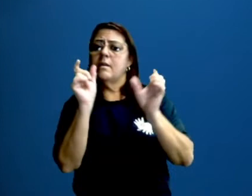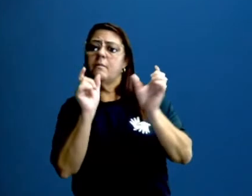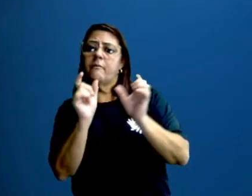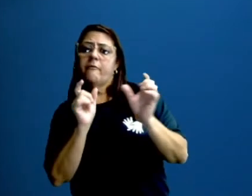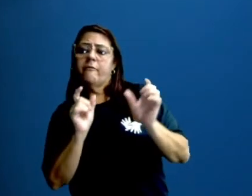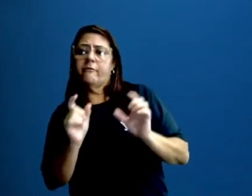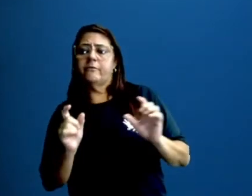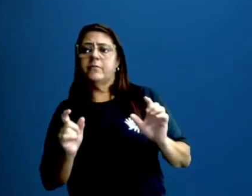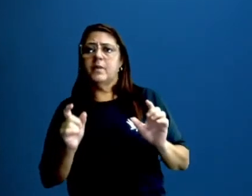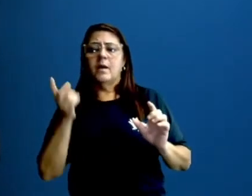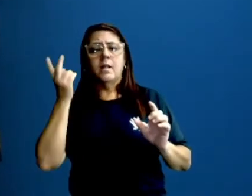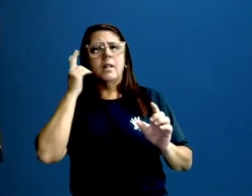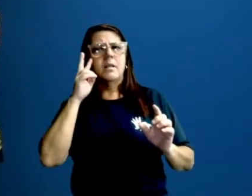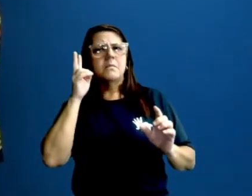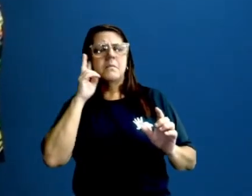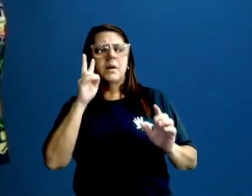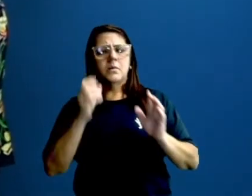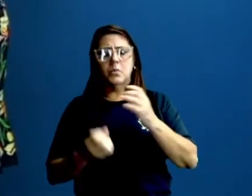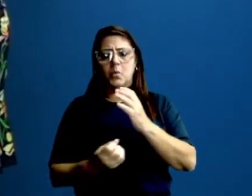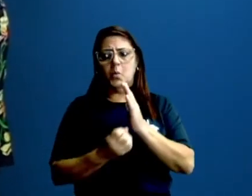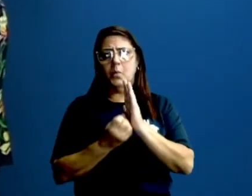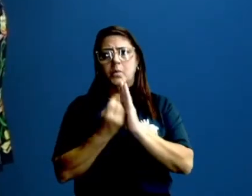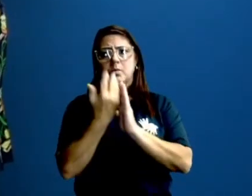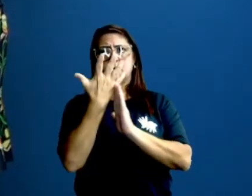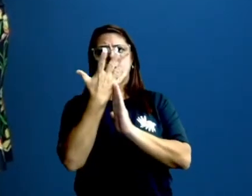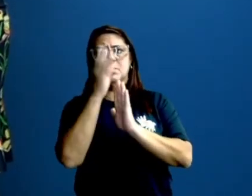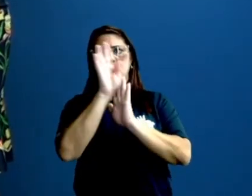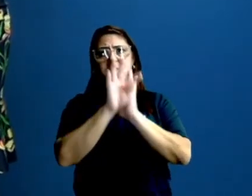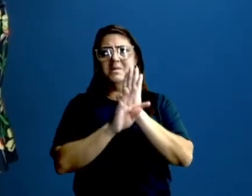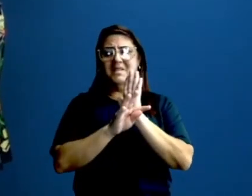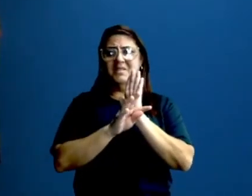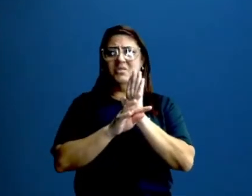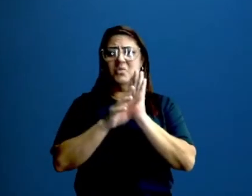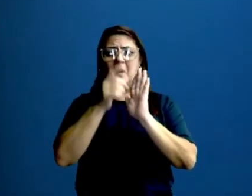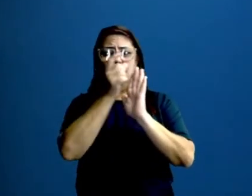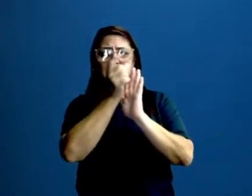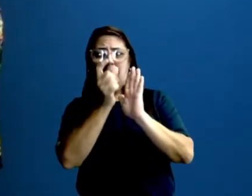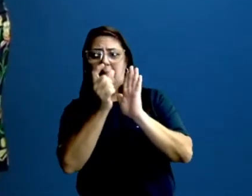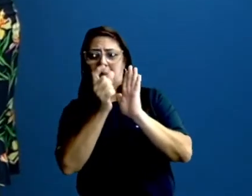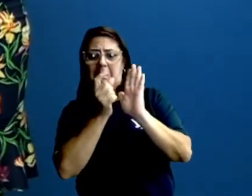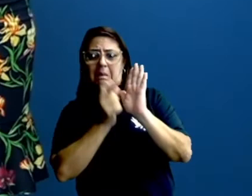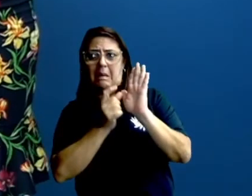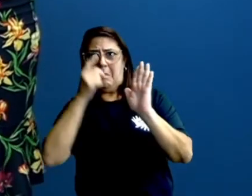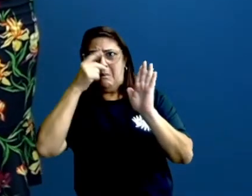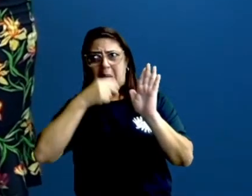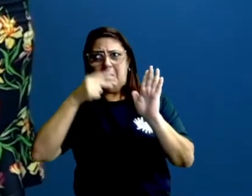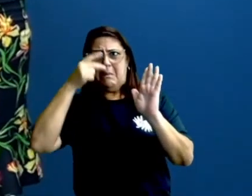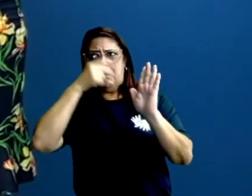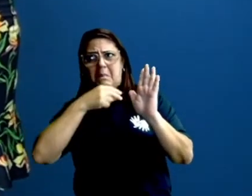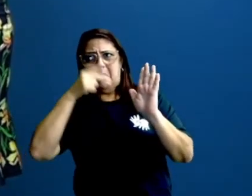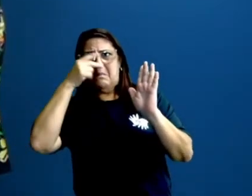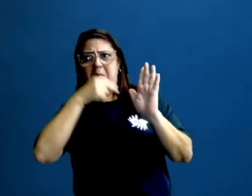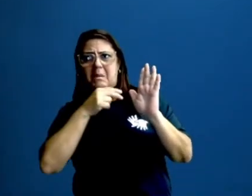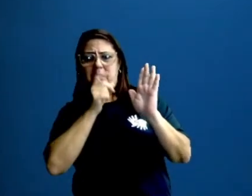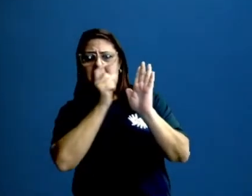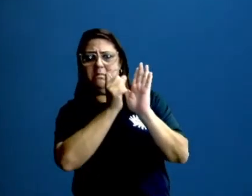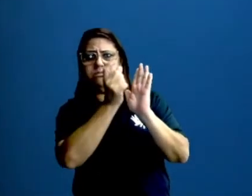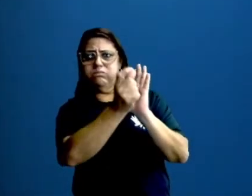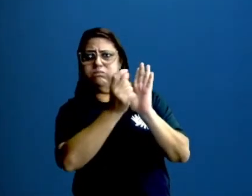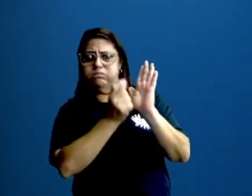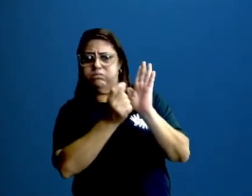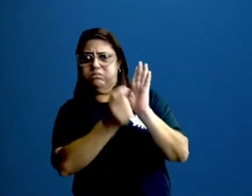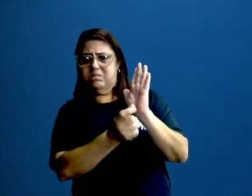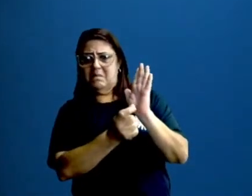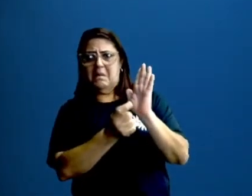produzindo um texto, não é interessante ficar repetindo as palavras, repetindo os mesmos termos, porque isso